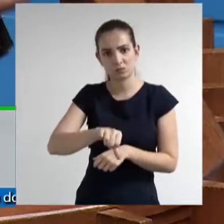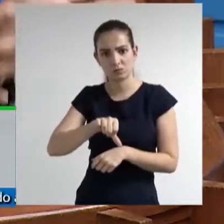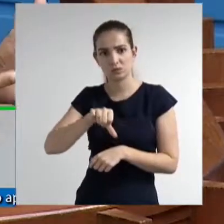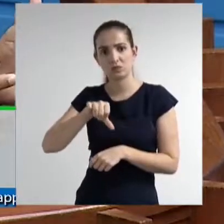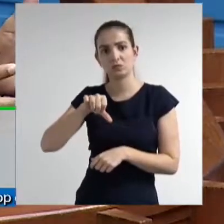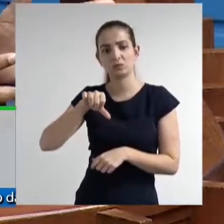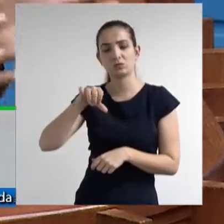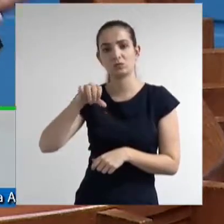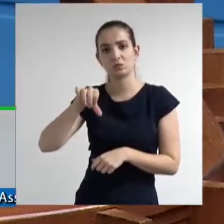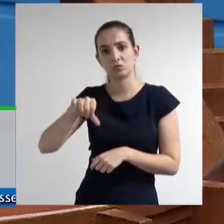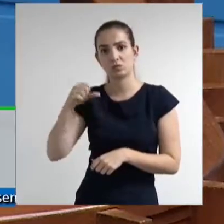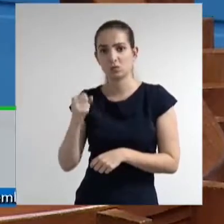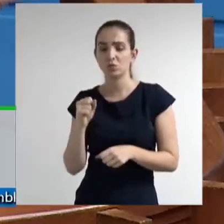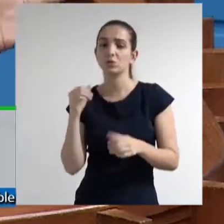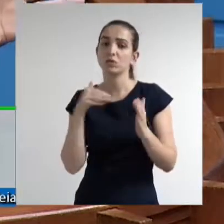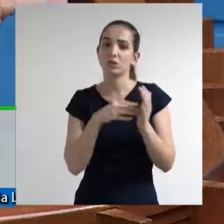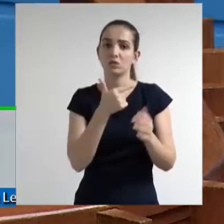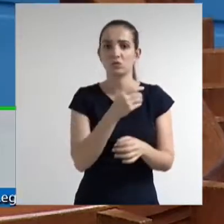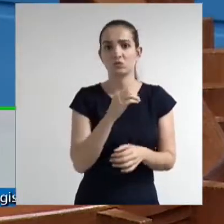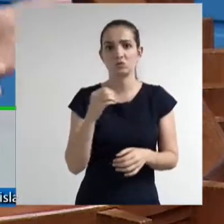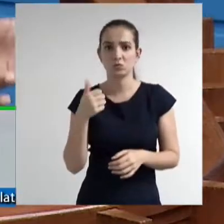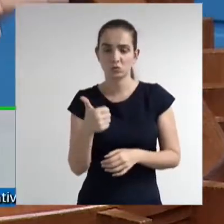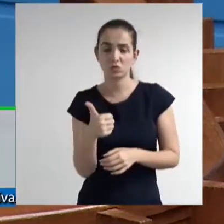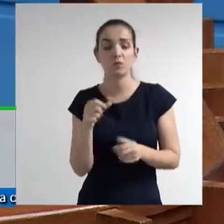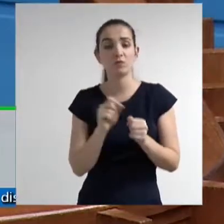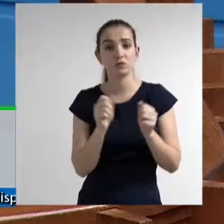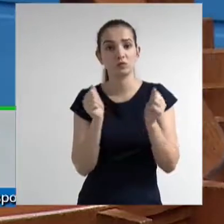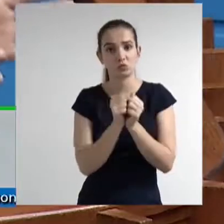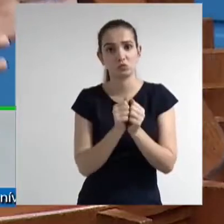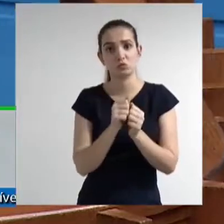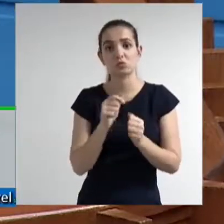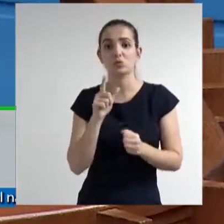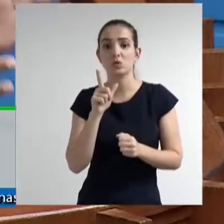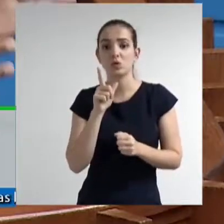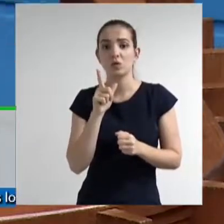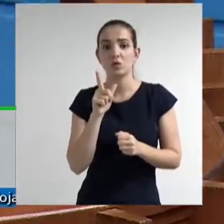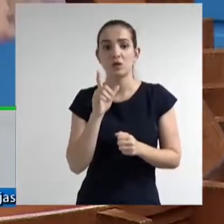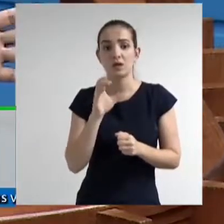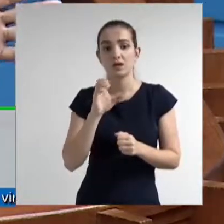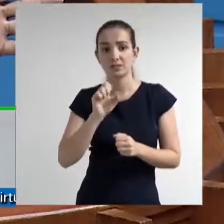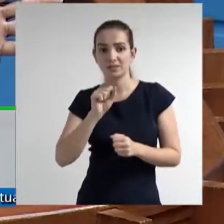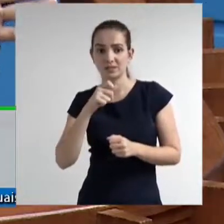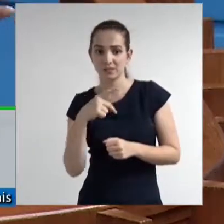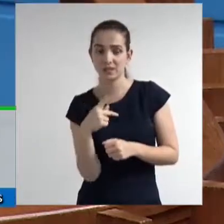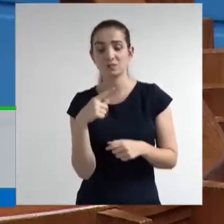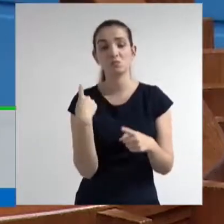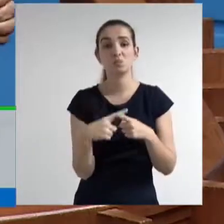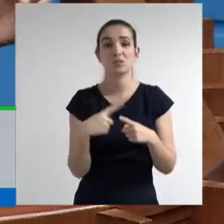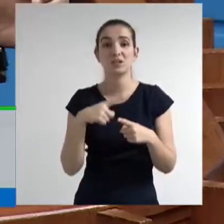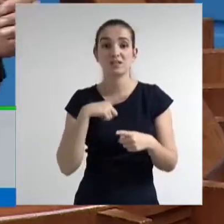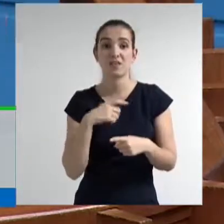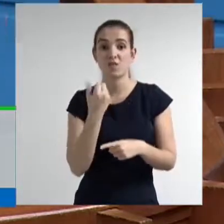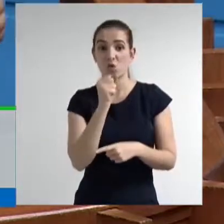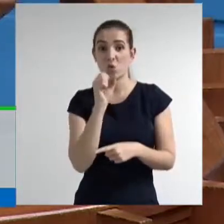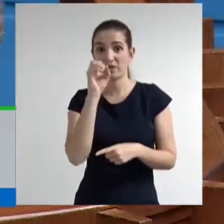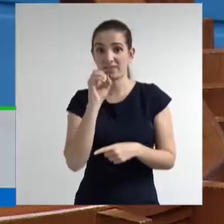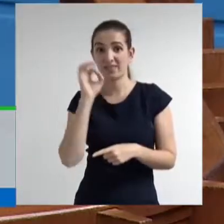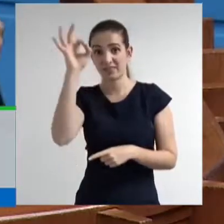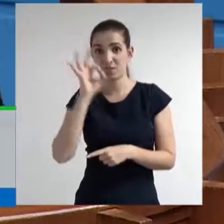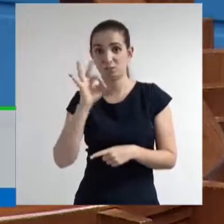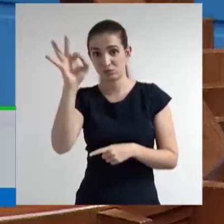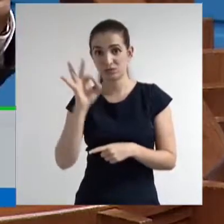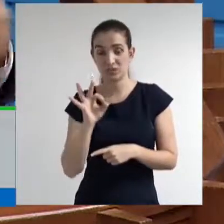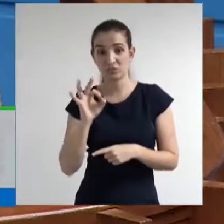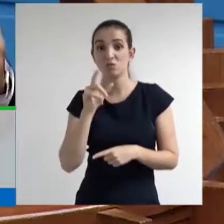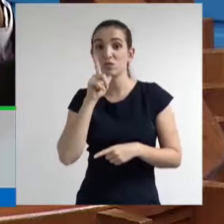1998 e 2001, com a CESP por conta do alagamento de 80% da área inundável